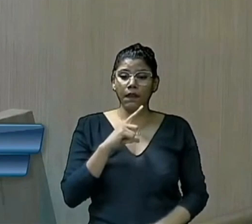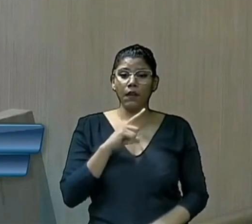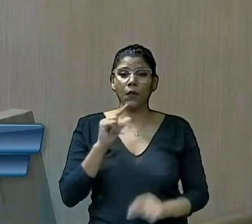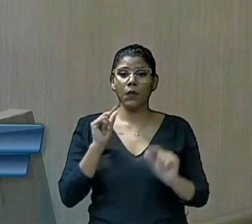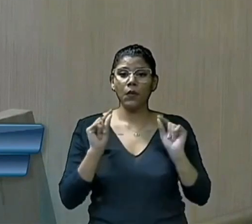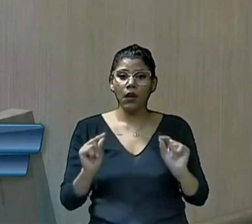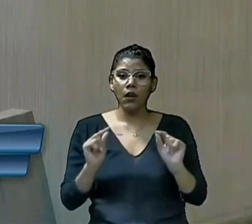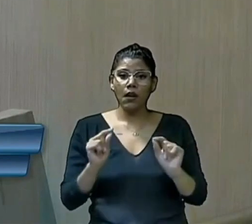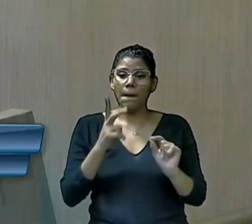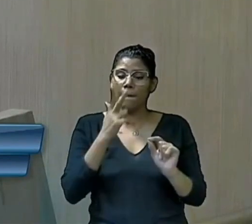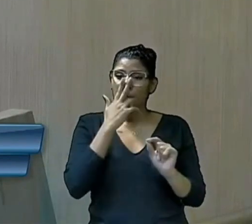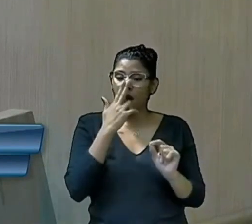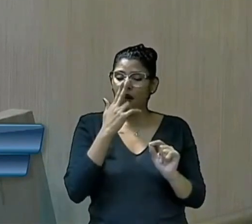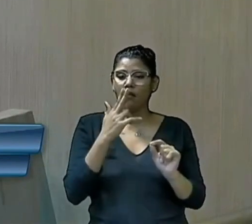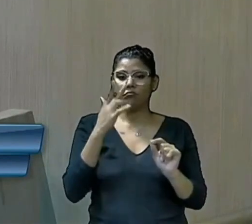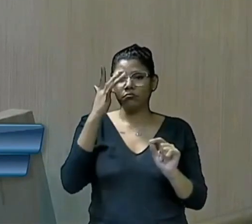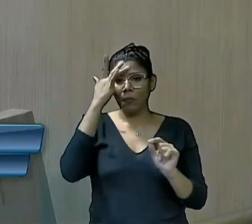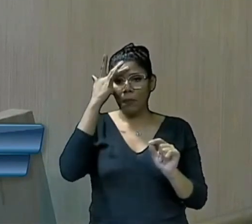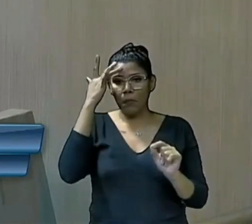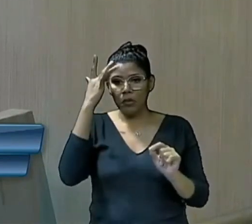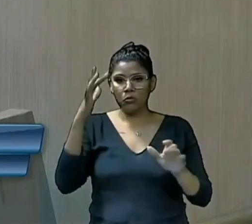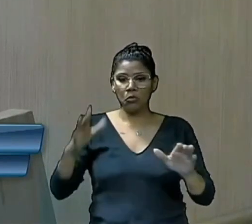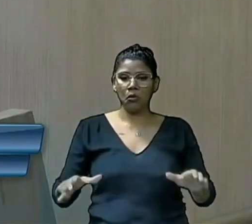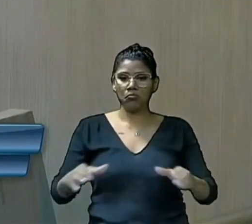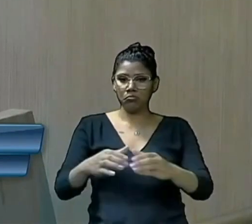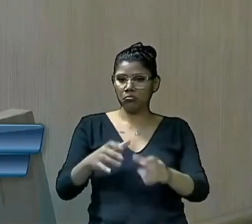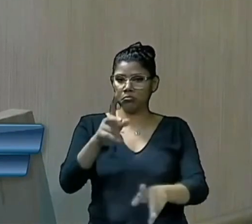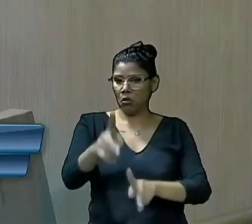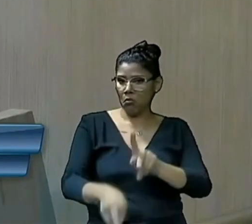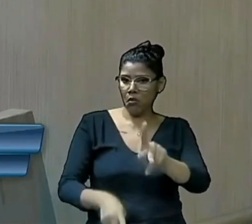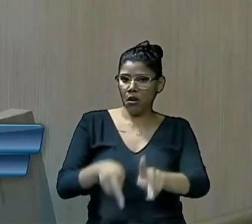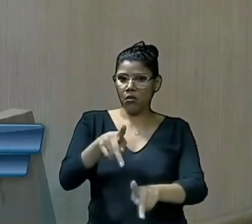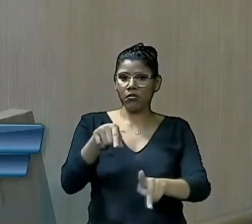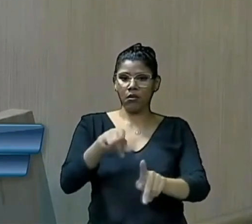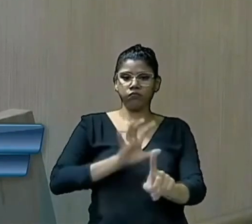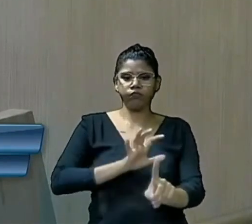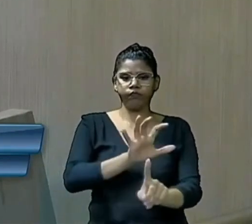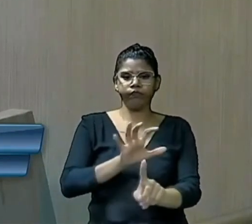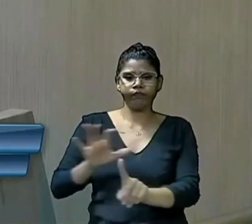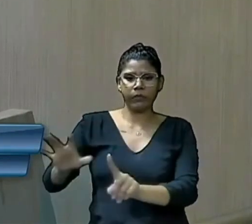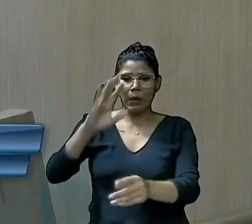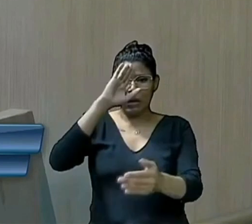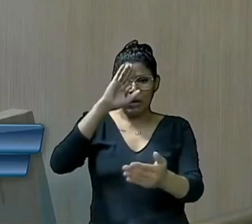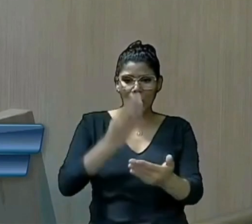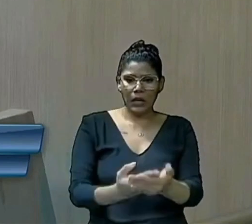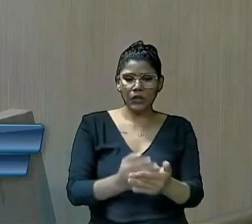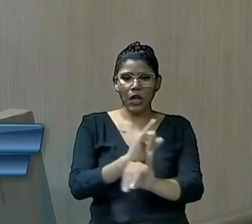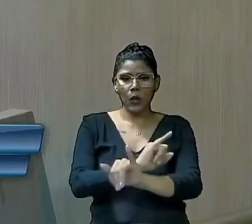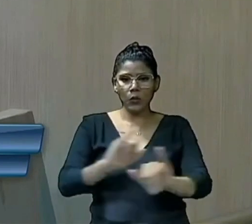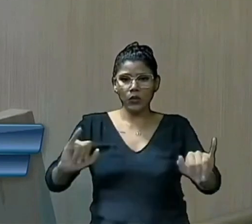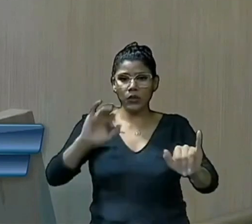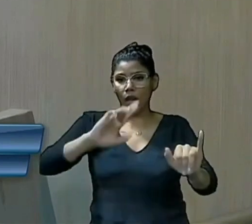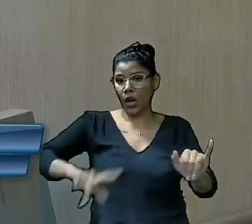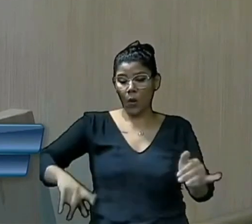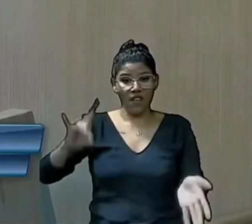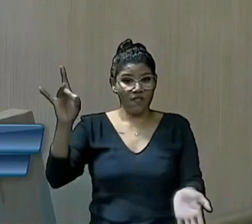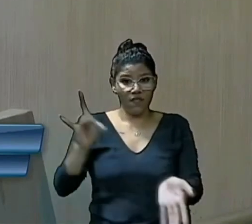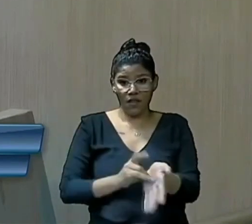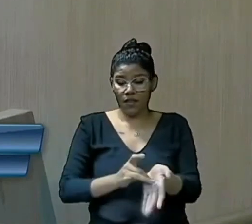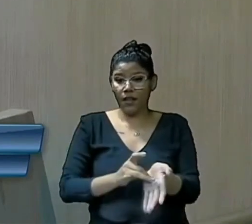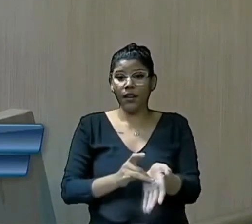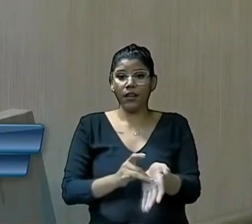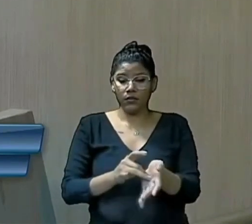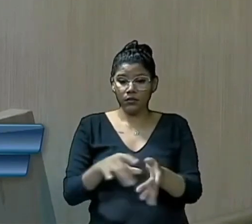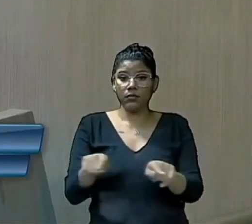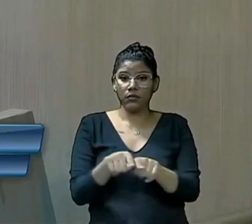levam aos mais ou menos desavisados a acreditarem numa notícia que não é verdadeira